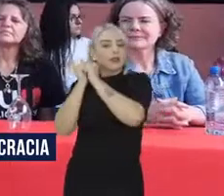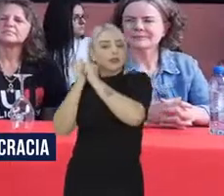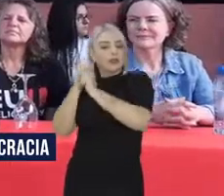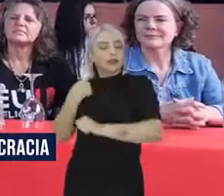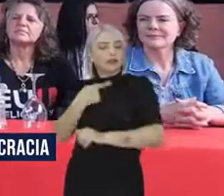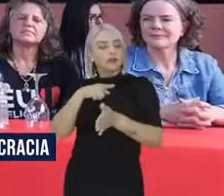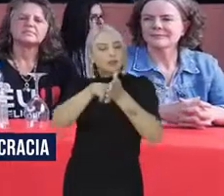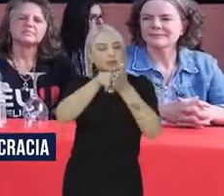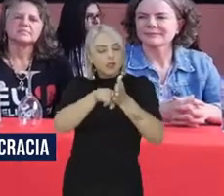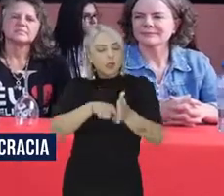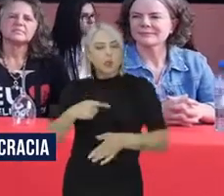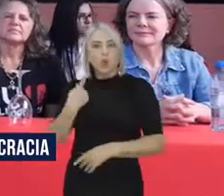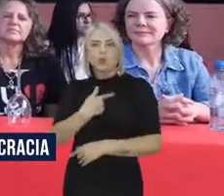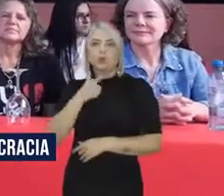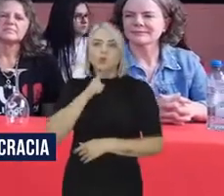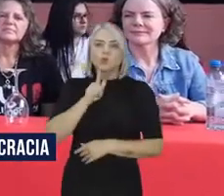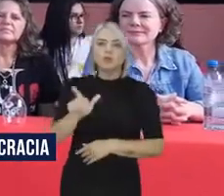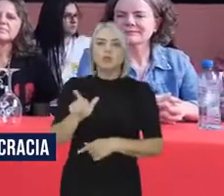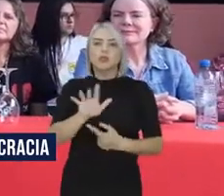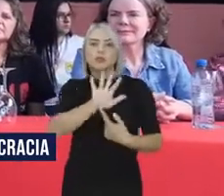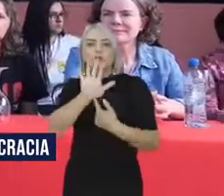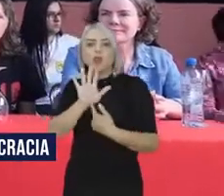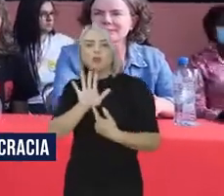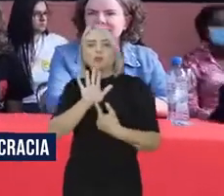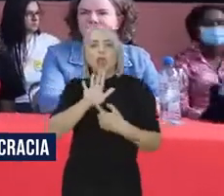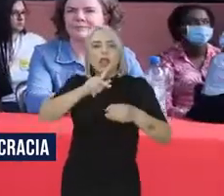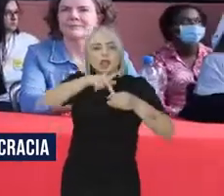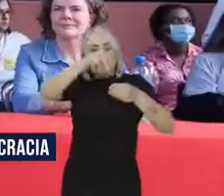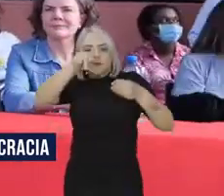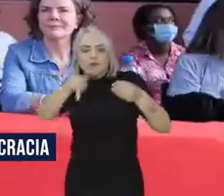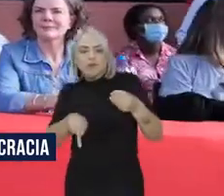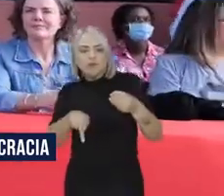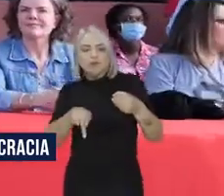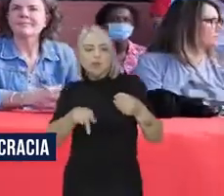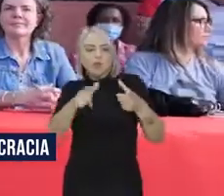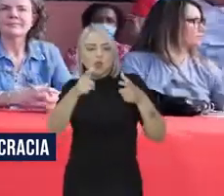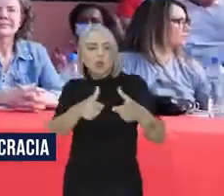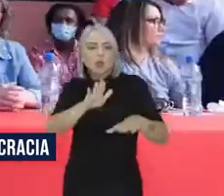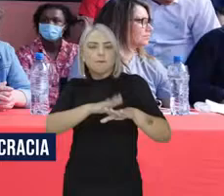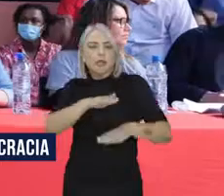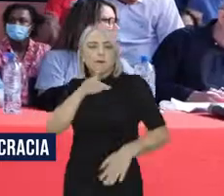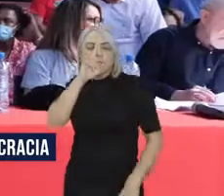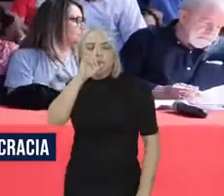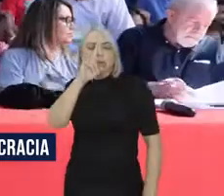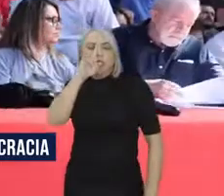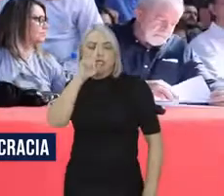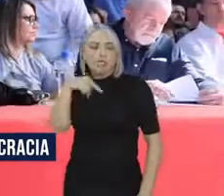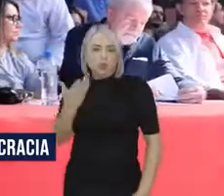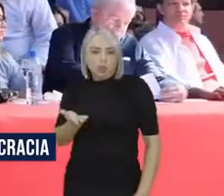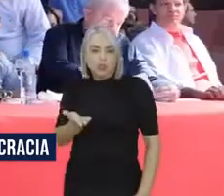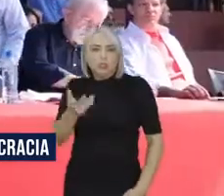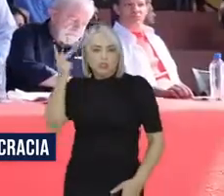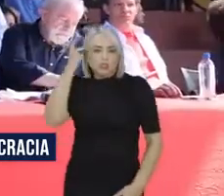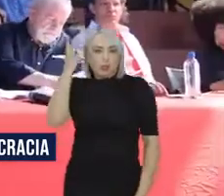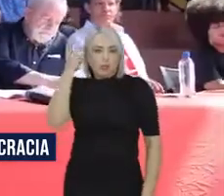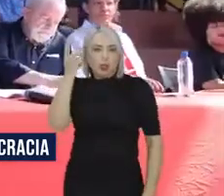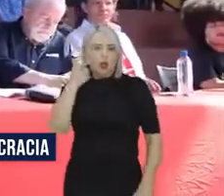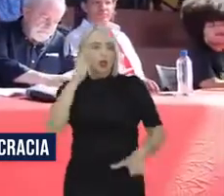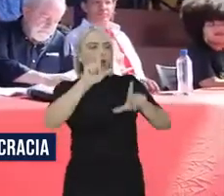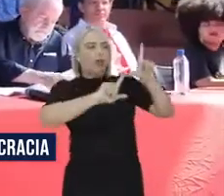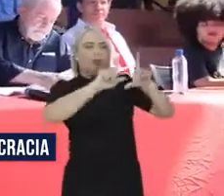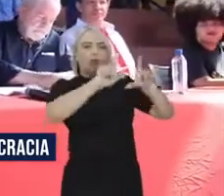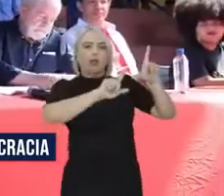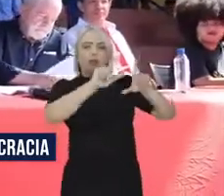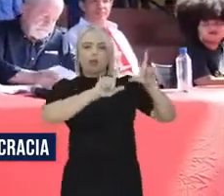conseguiu mostrar que Heliópolis não é o lugar mais perigoso de São Paulo, que nem a mídia pinta. Que apareceu quando teve a morte